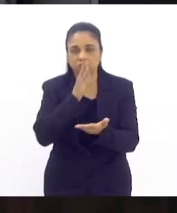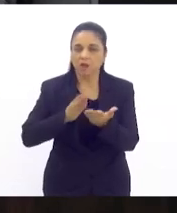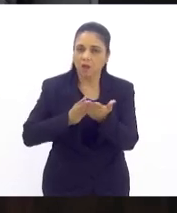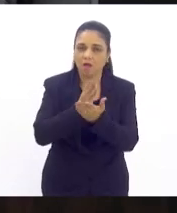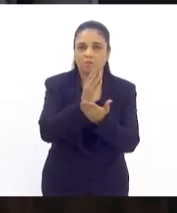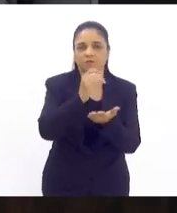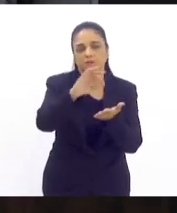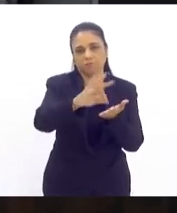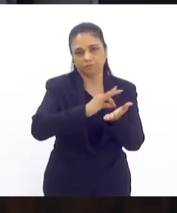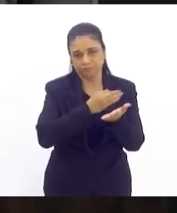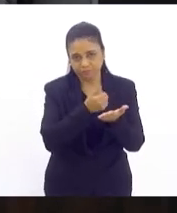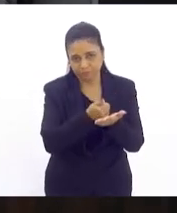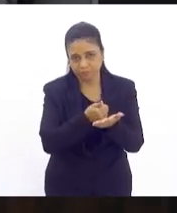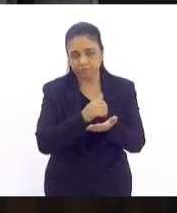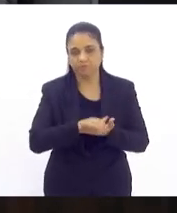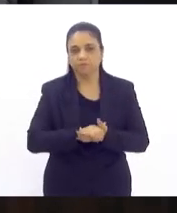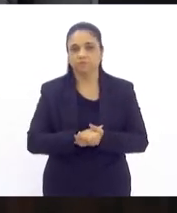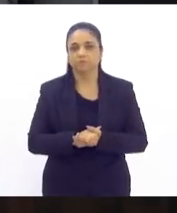aprovado